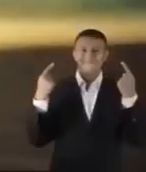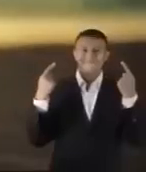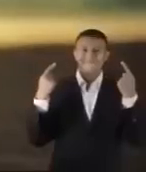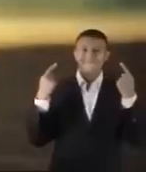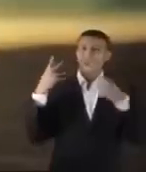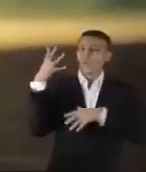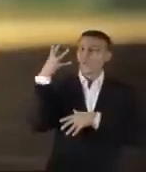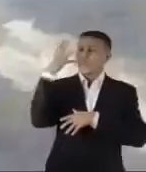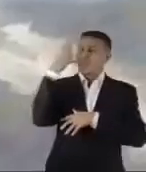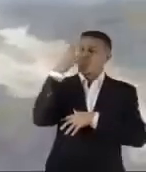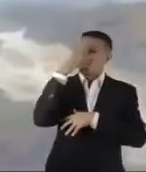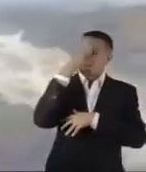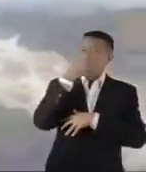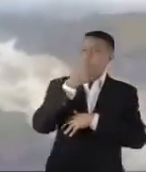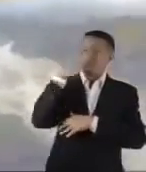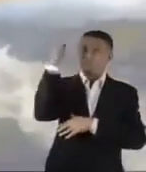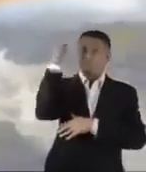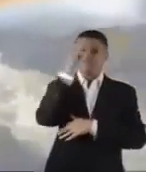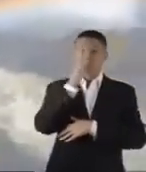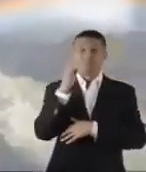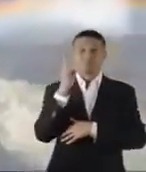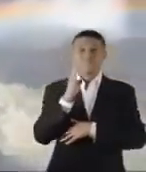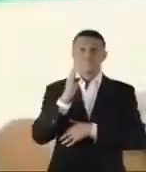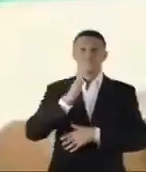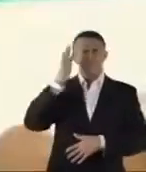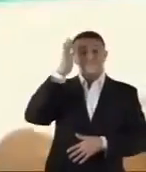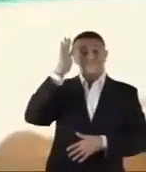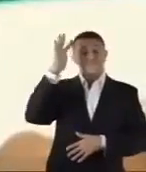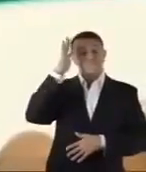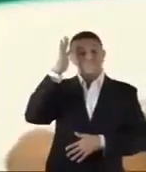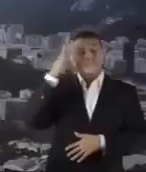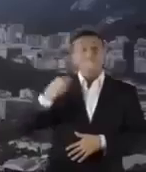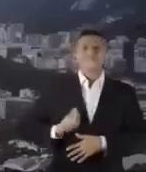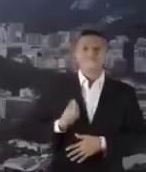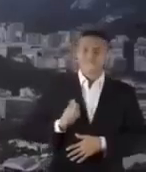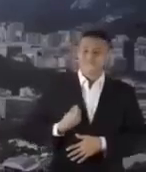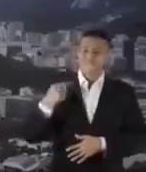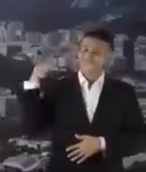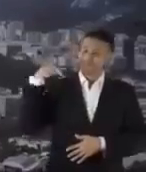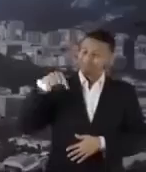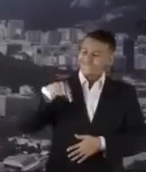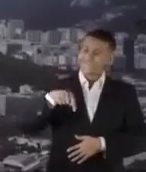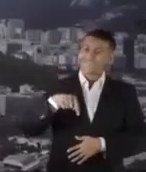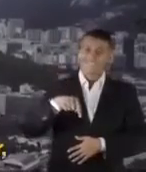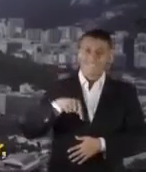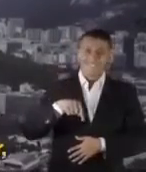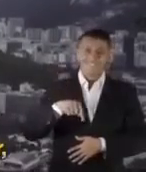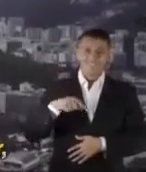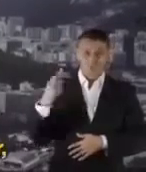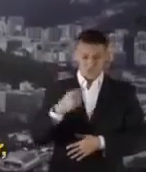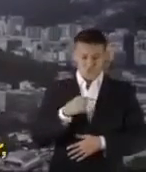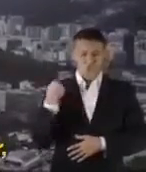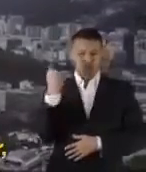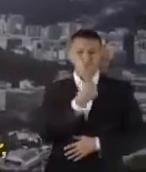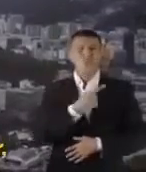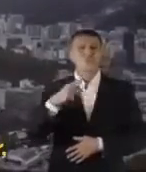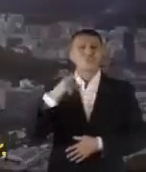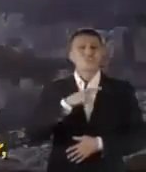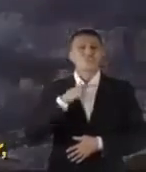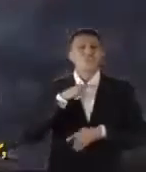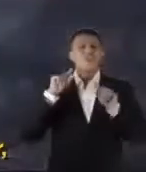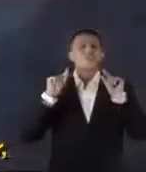sincero, o mais belo país que sonhamos pra viver. Hoje a gente